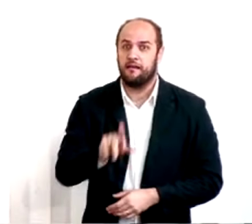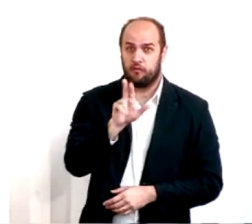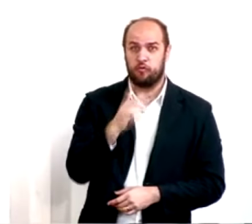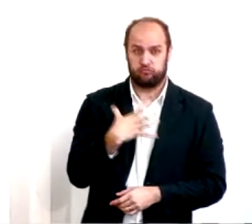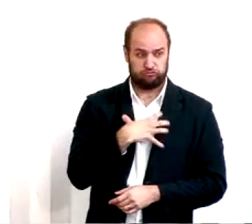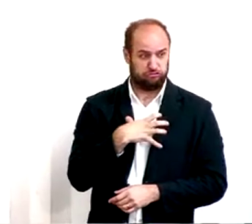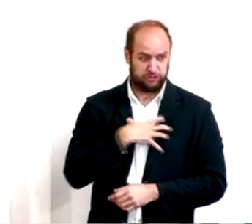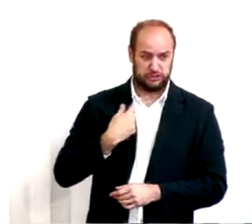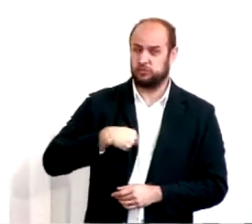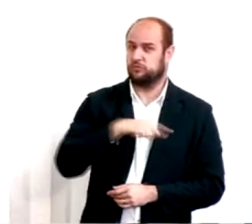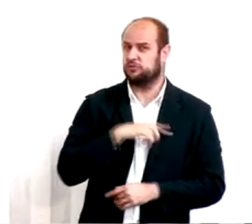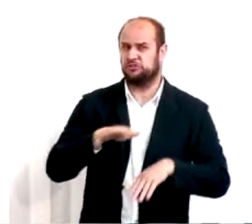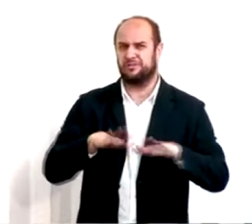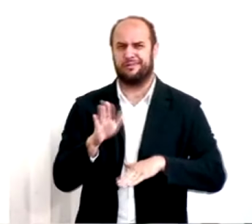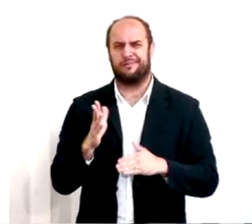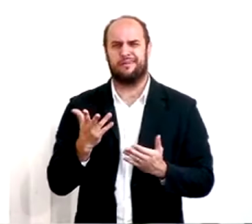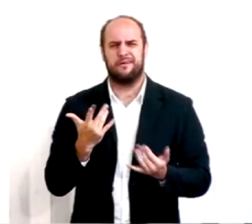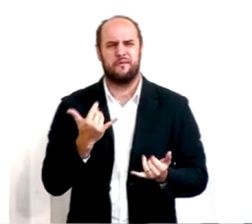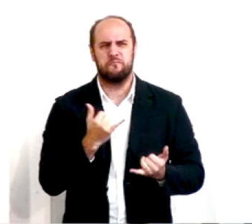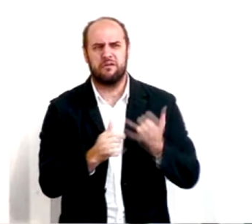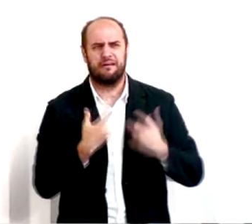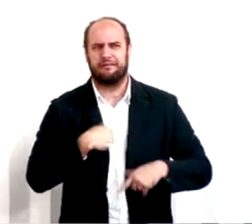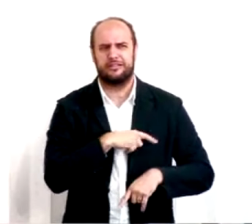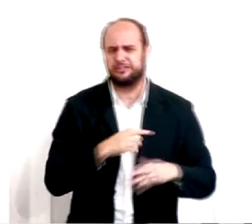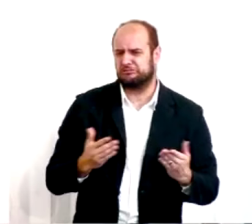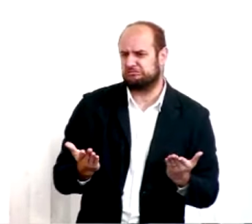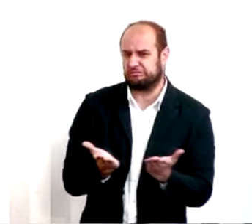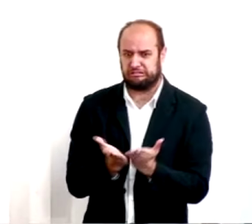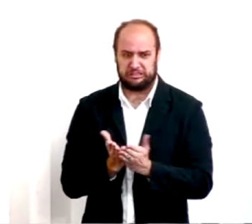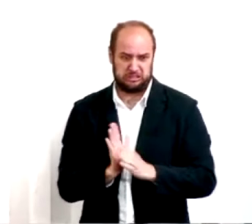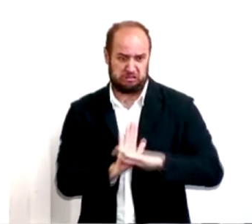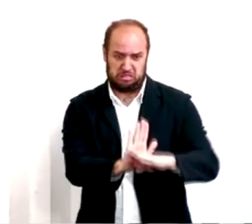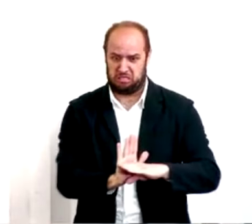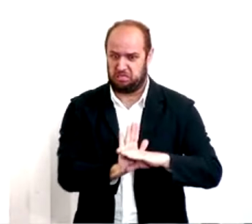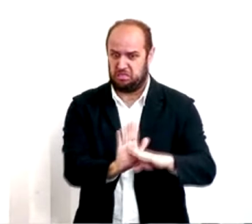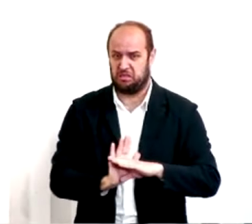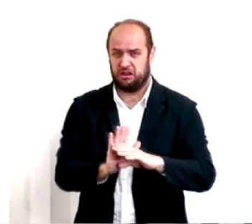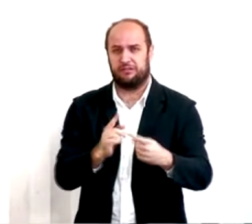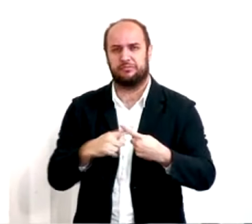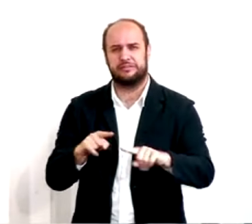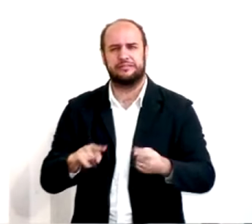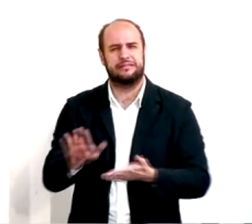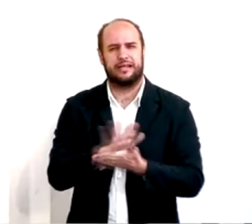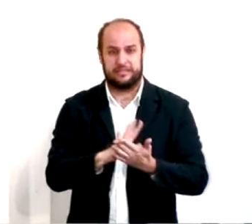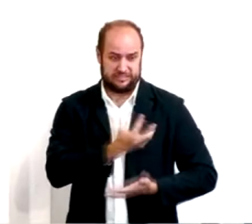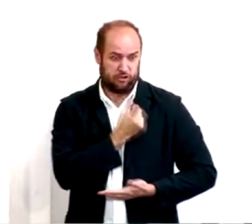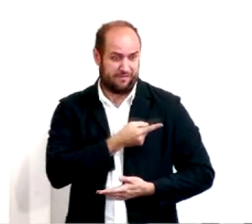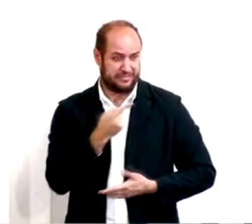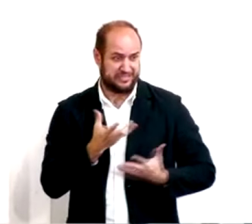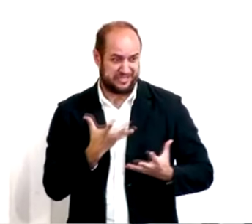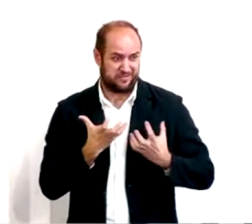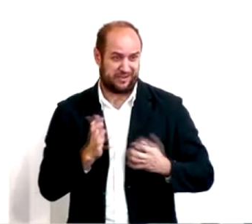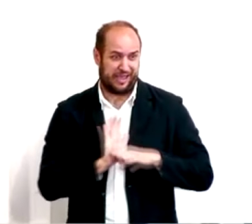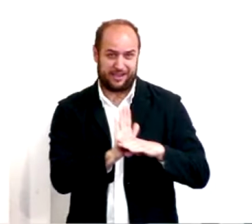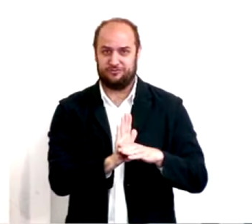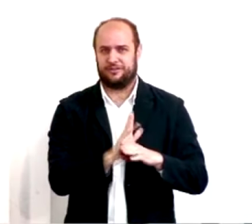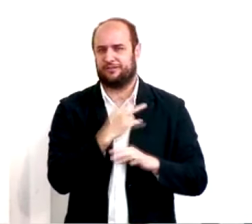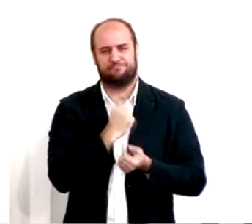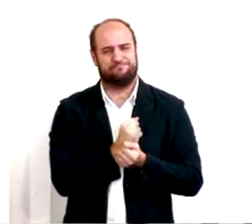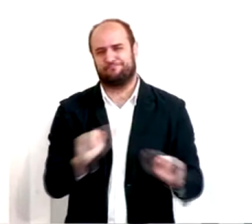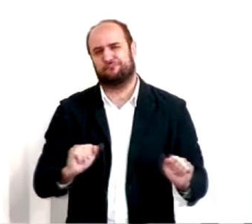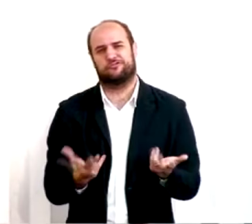nossos atos Parece que contribuímos com o cristianismo ninguém de nós contribui em nada com Salvação em nada com